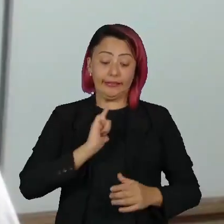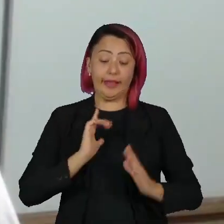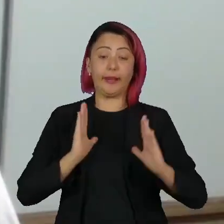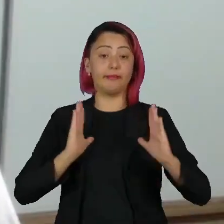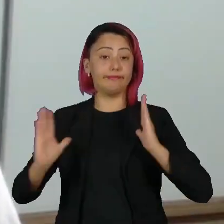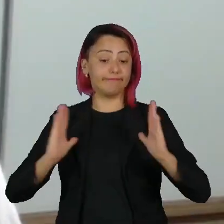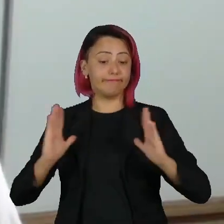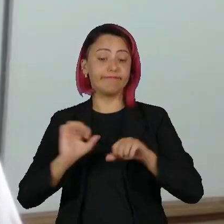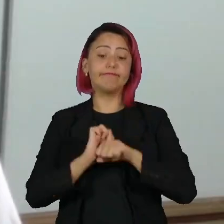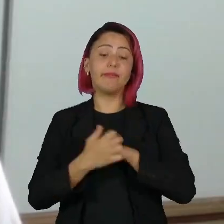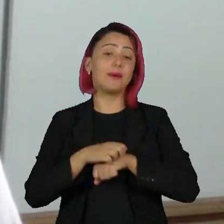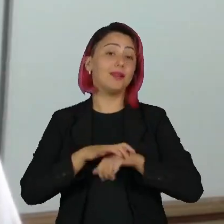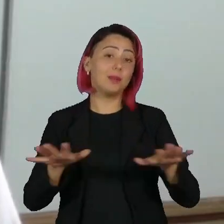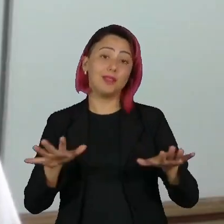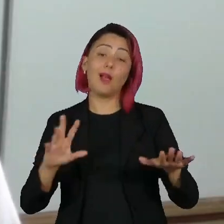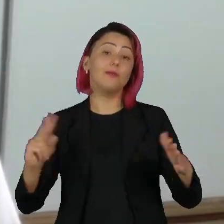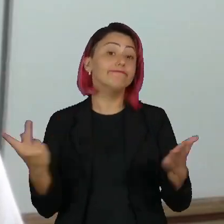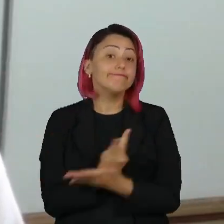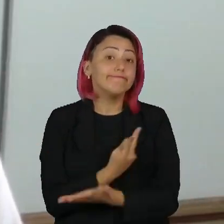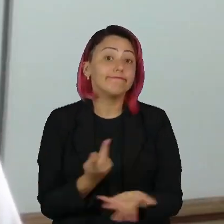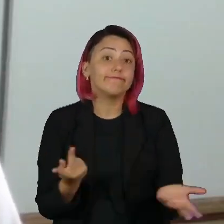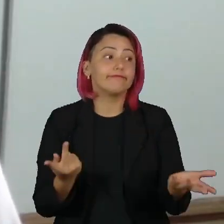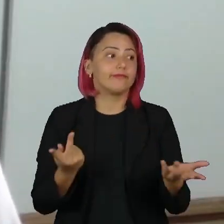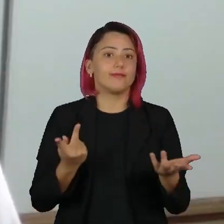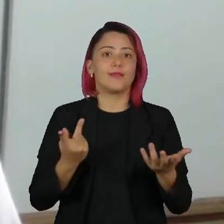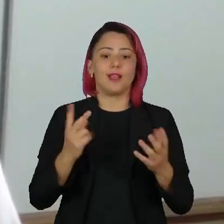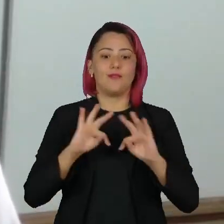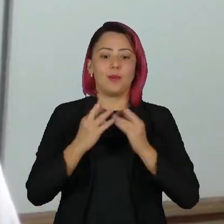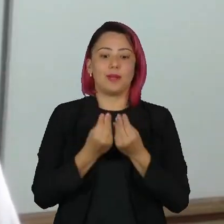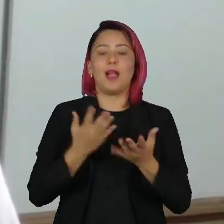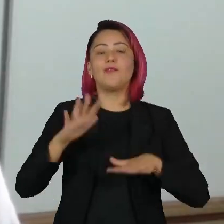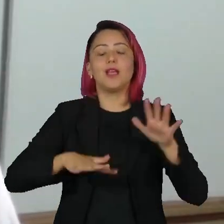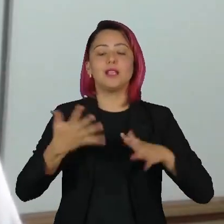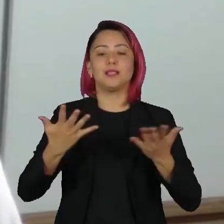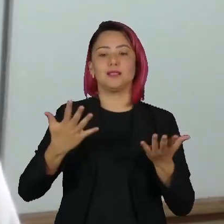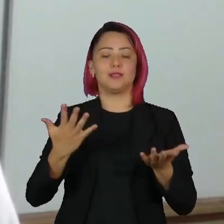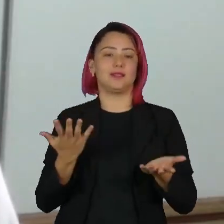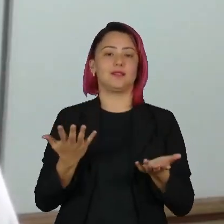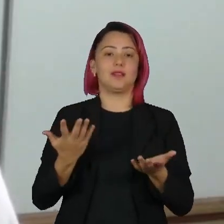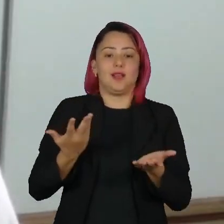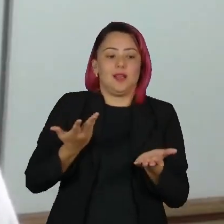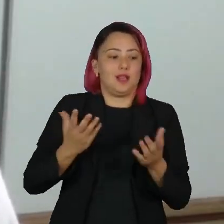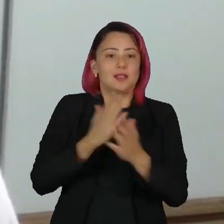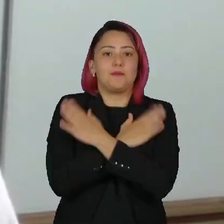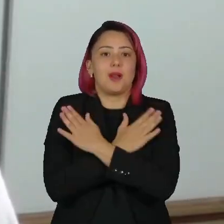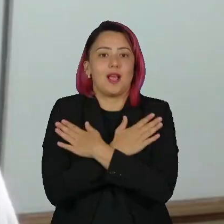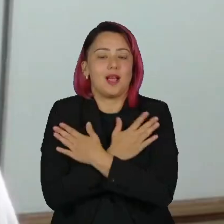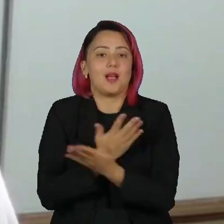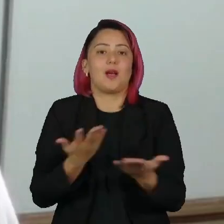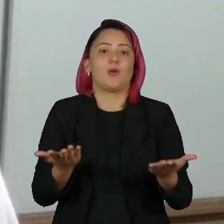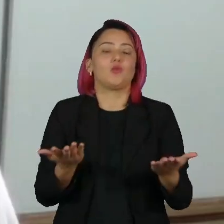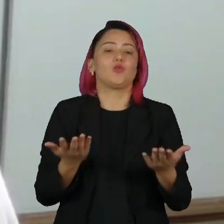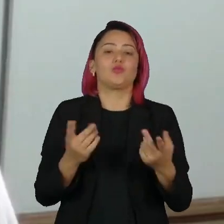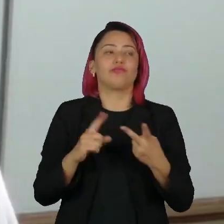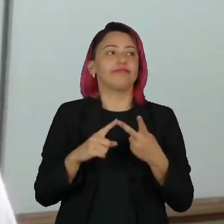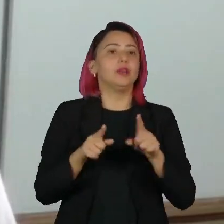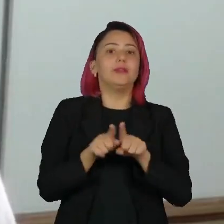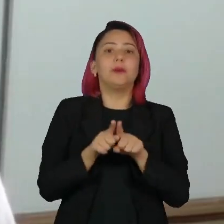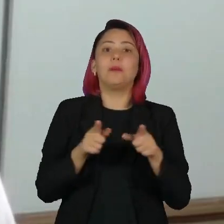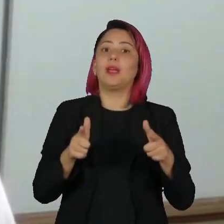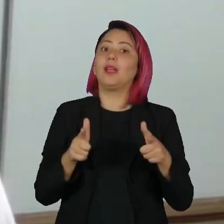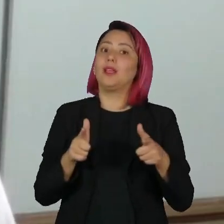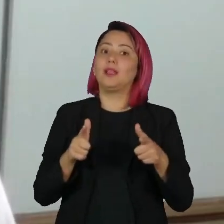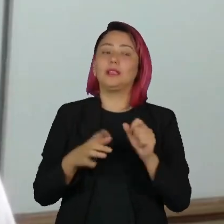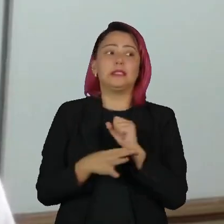muitas famílias ficaram desassistidas, muitas famílias ficaram desempregadas, houve um aumento imenso